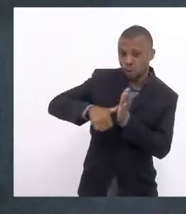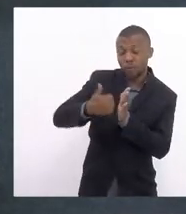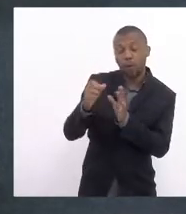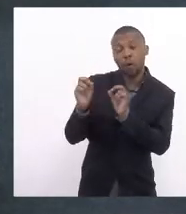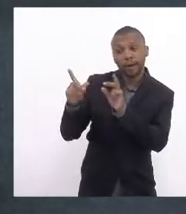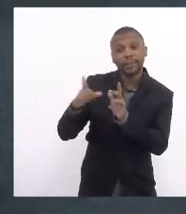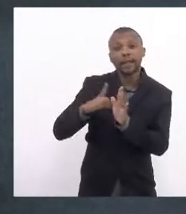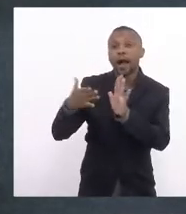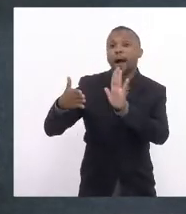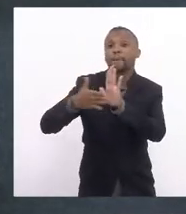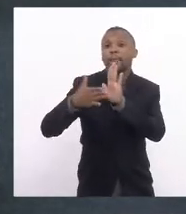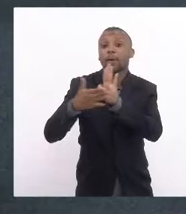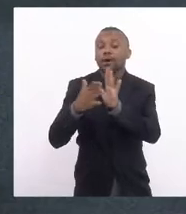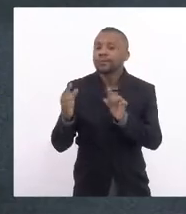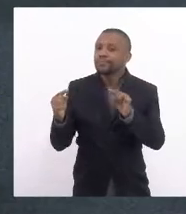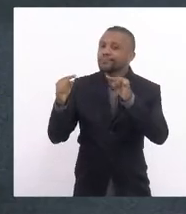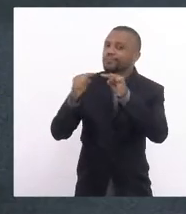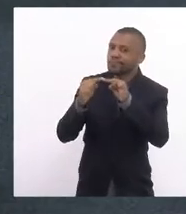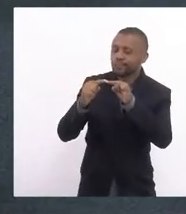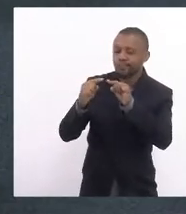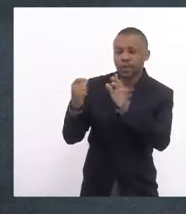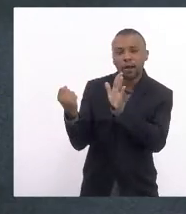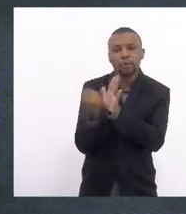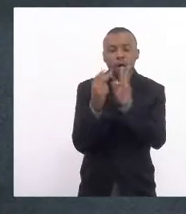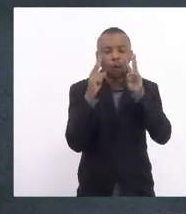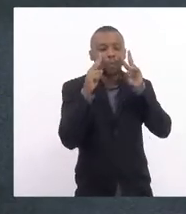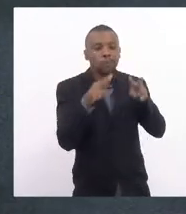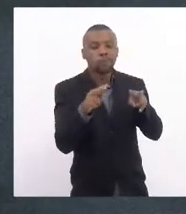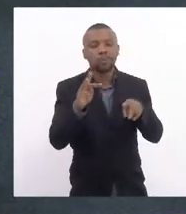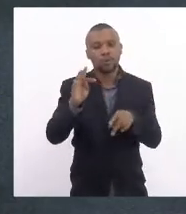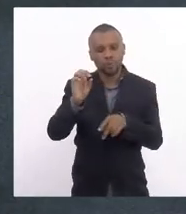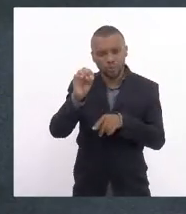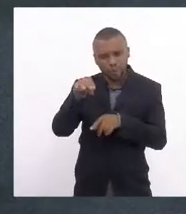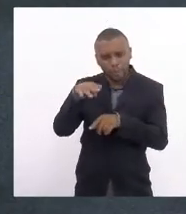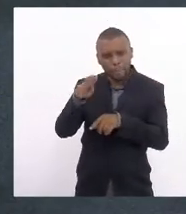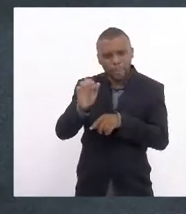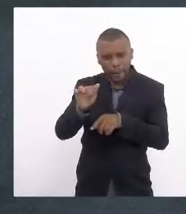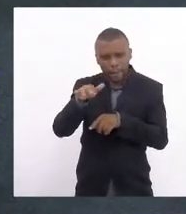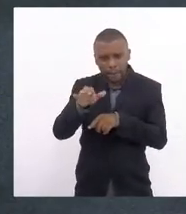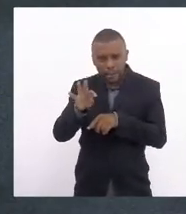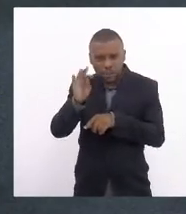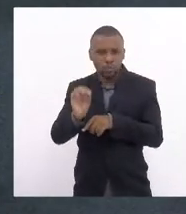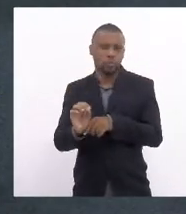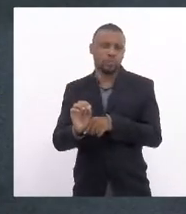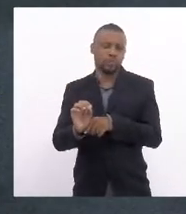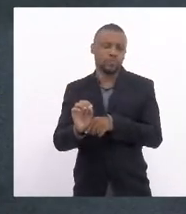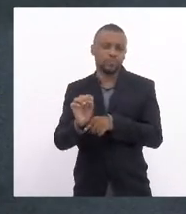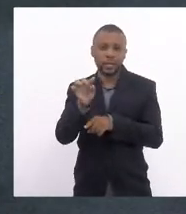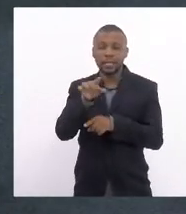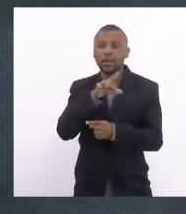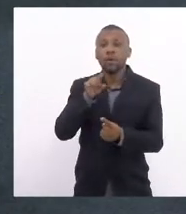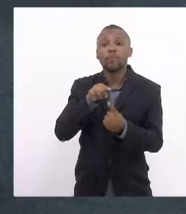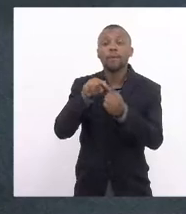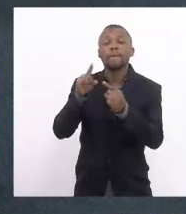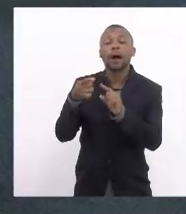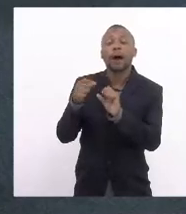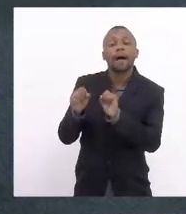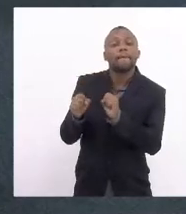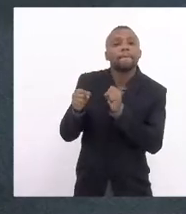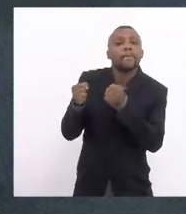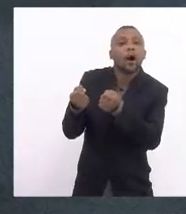de tombamento. O tombamento não indica o que vai ser feito da área. O tombamento é uma proteção, é